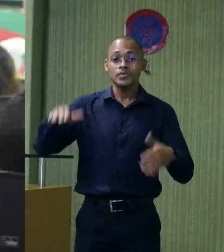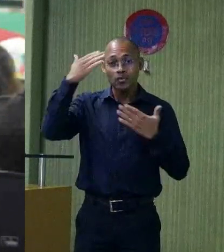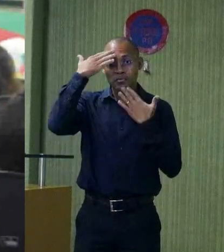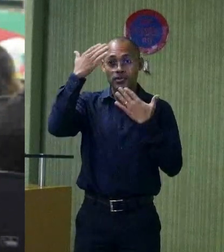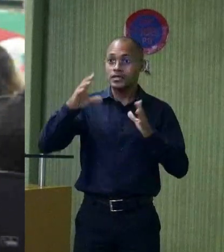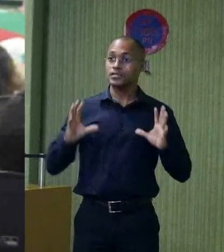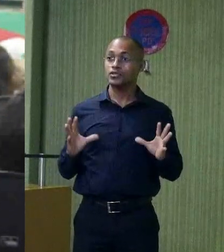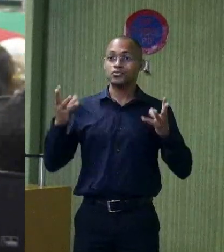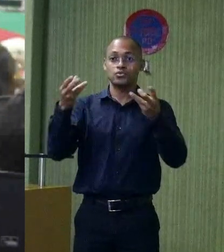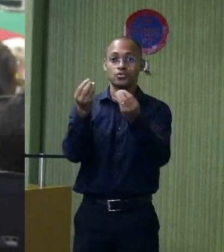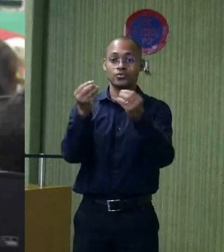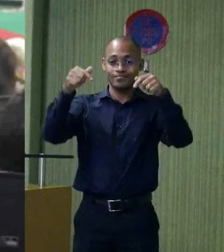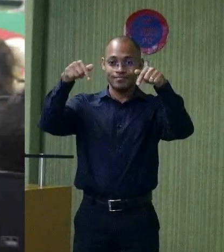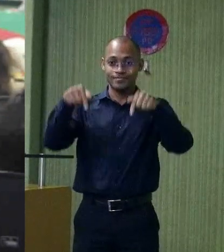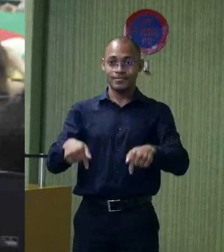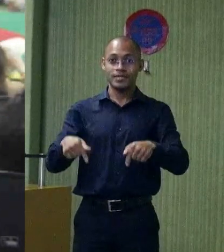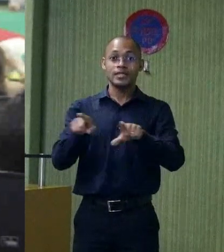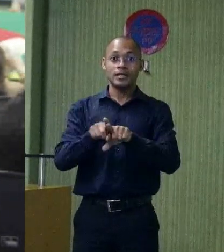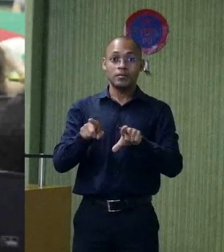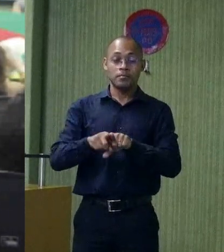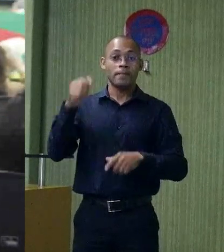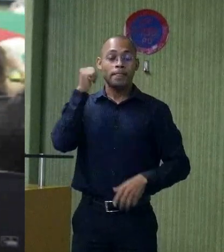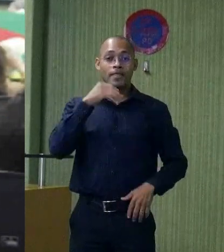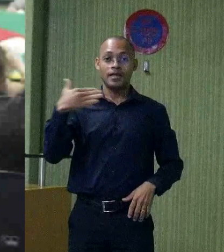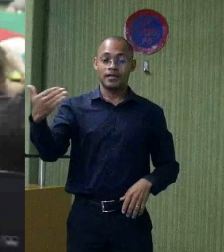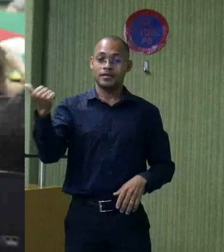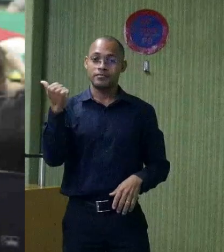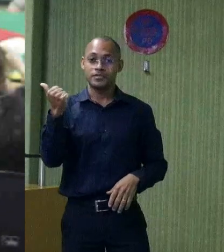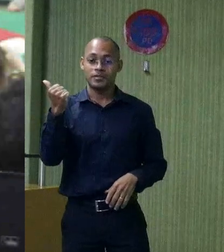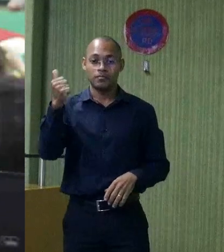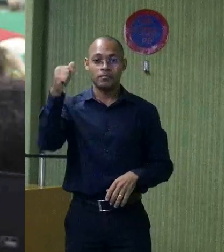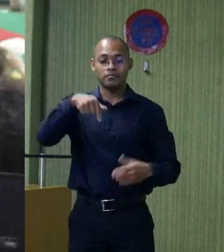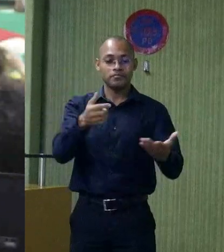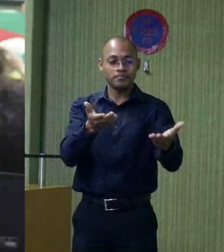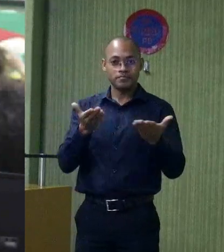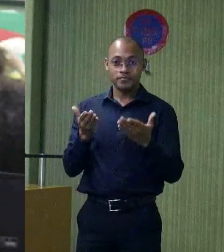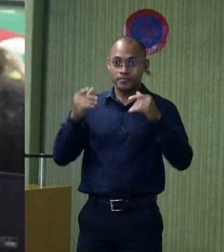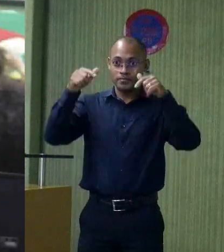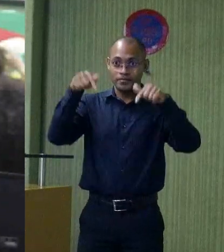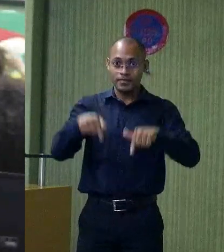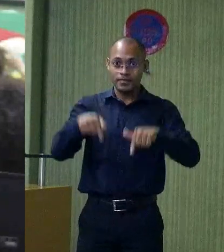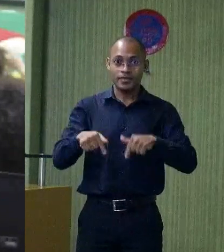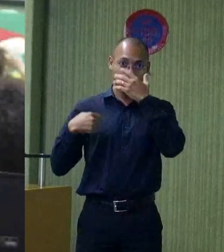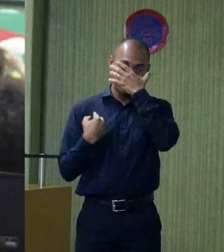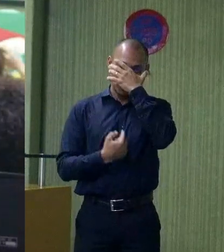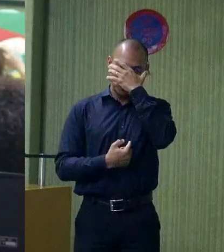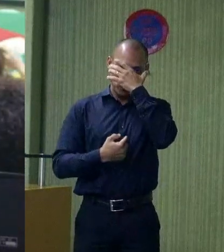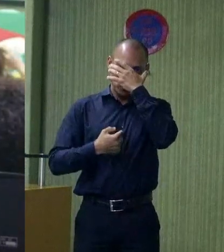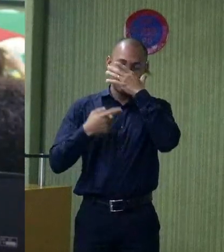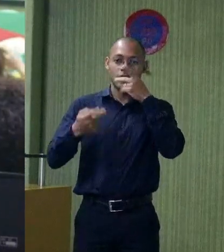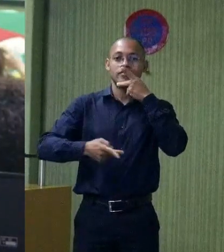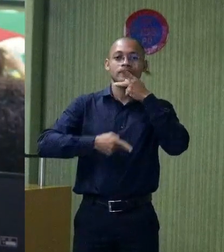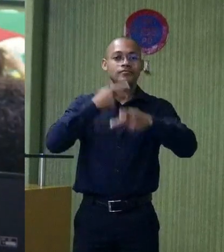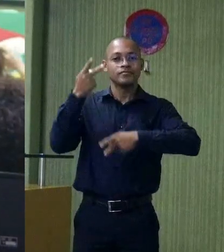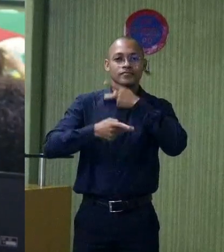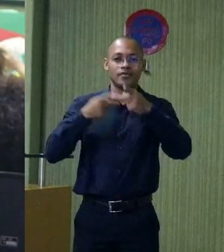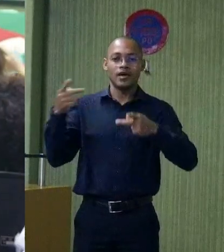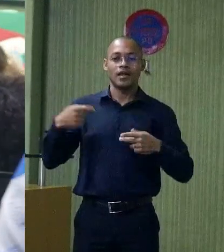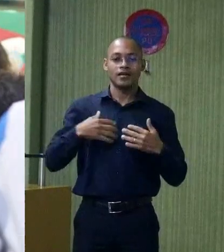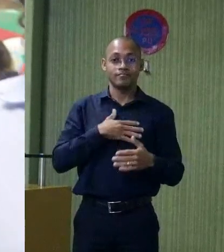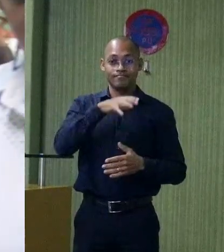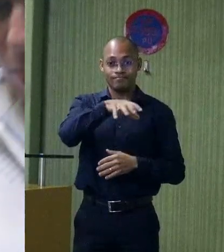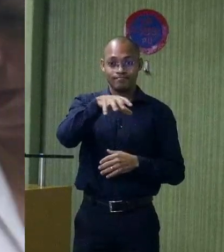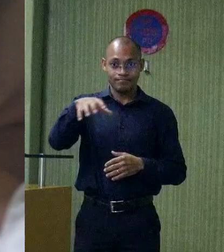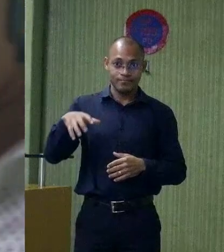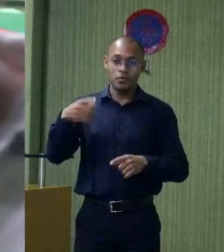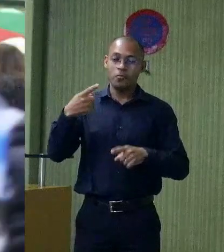obrigada a Isabela que me convidou agradeço convite muito importante a gente falar lá da nossa região né apesar de vocês terem ido